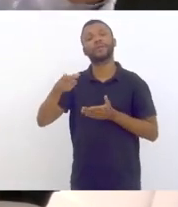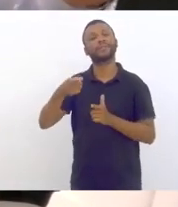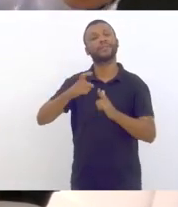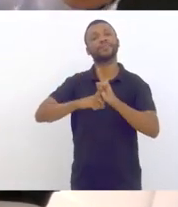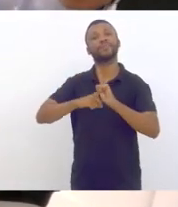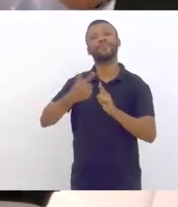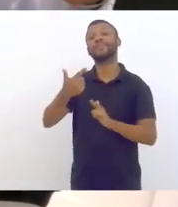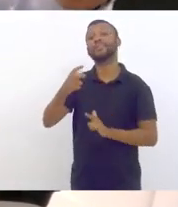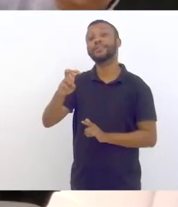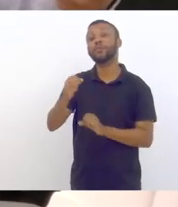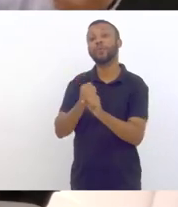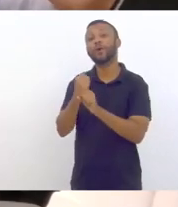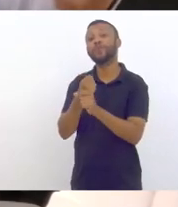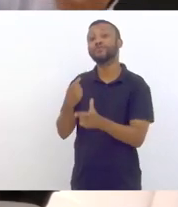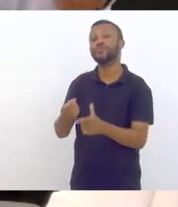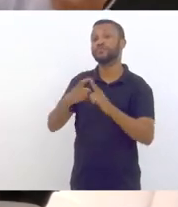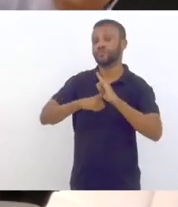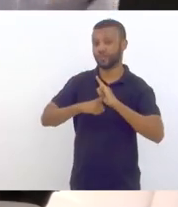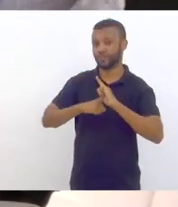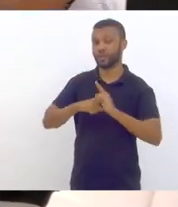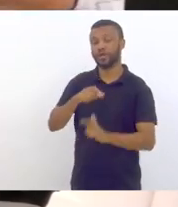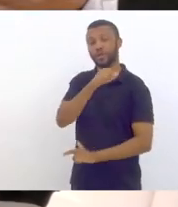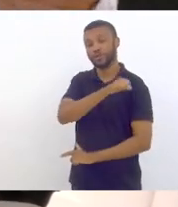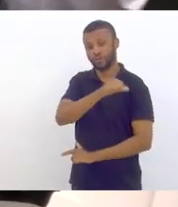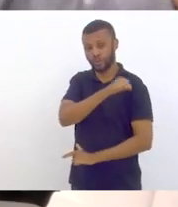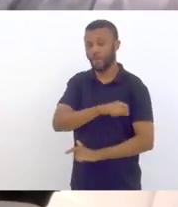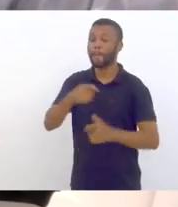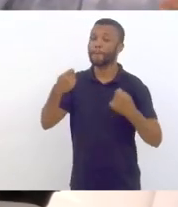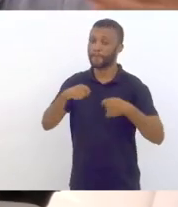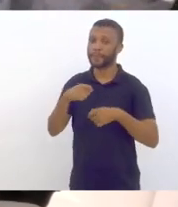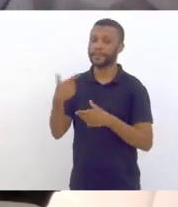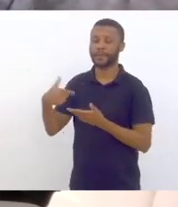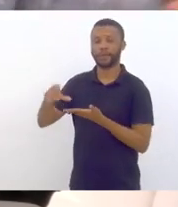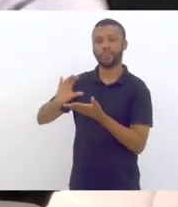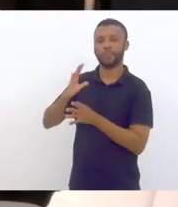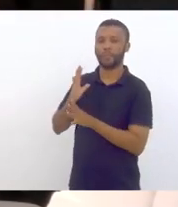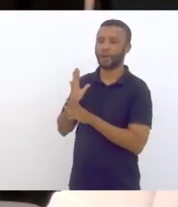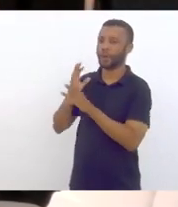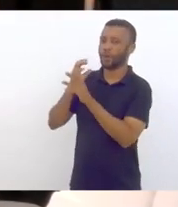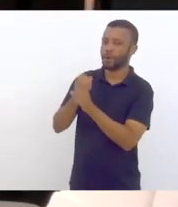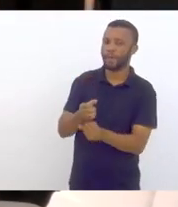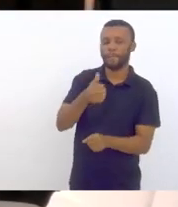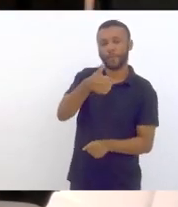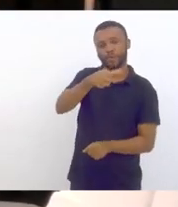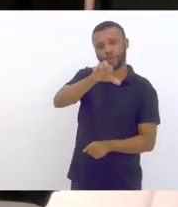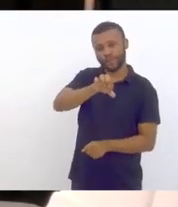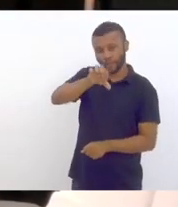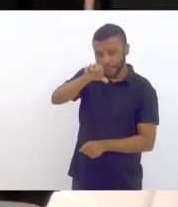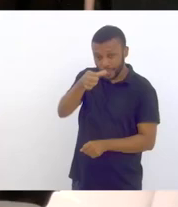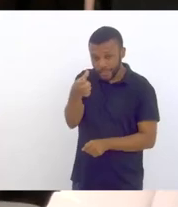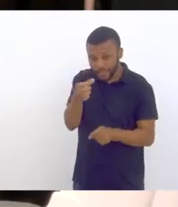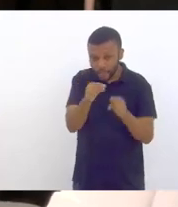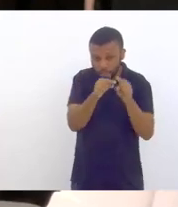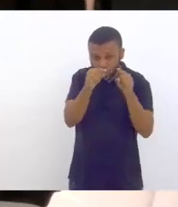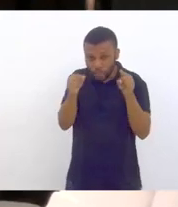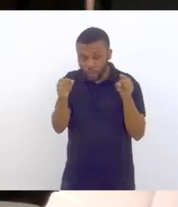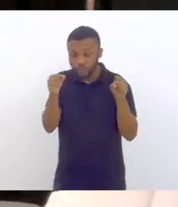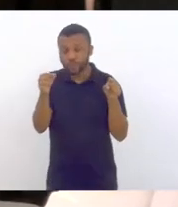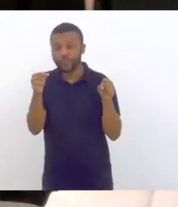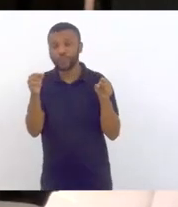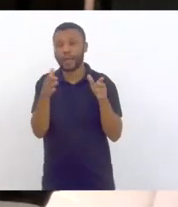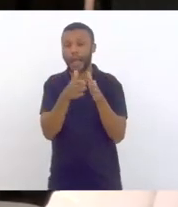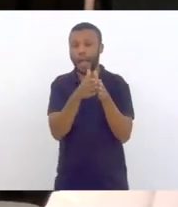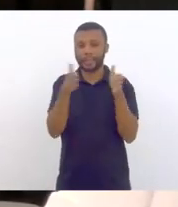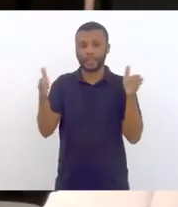25 anos de passivo que o Rio tem a receber de 96 97 né quando entrou em produzir os defeitos ali de 96 até 2022